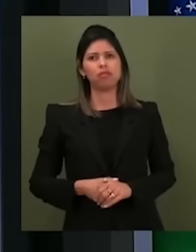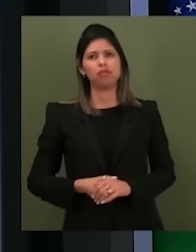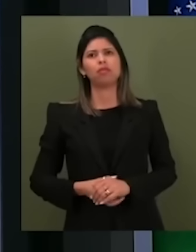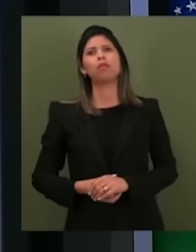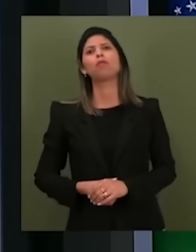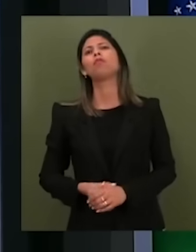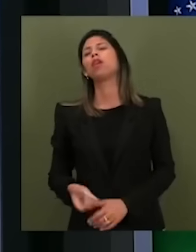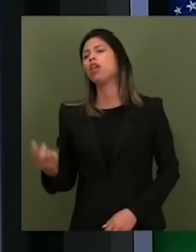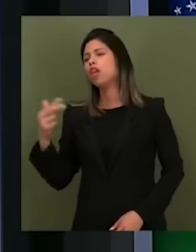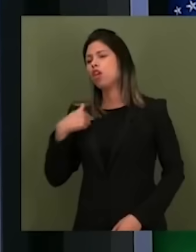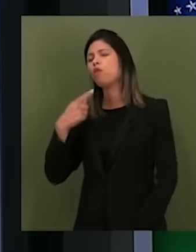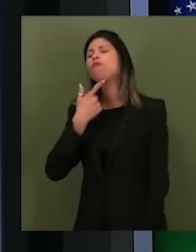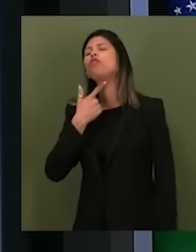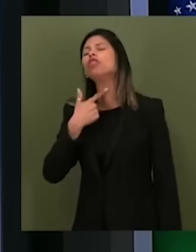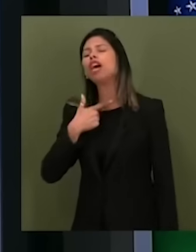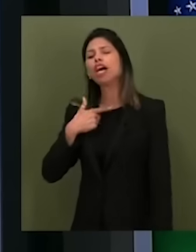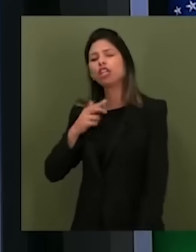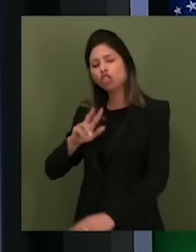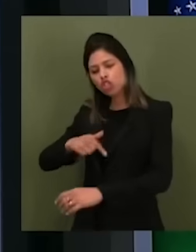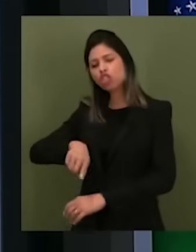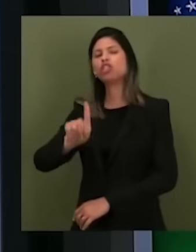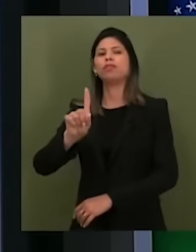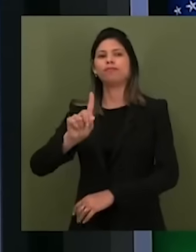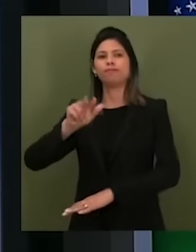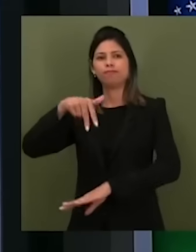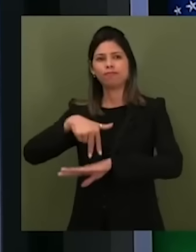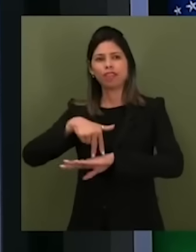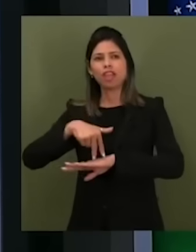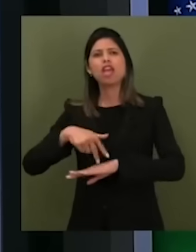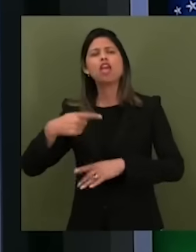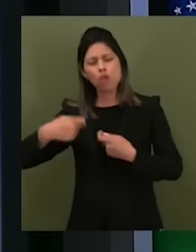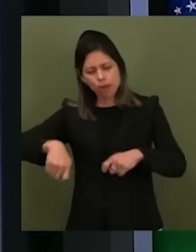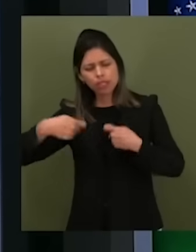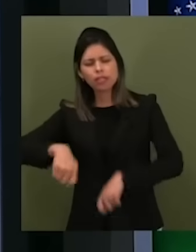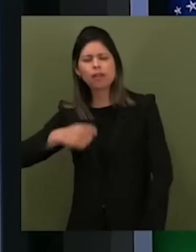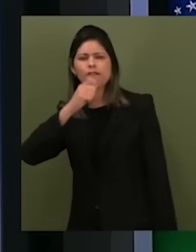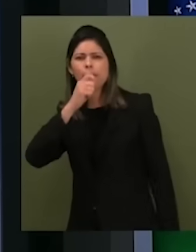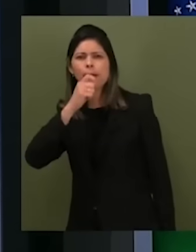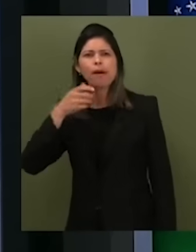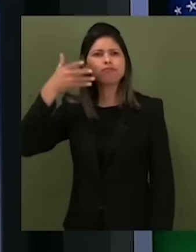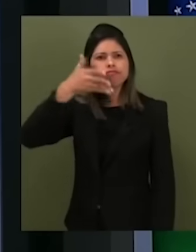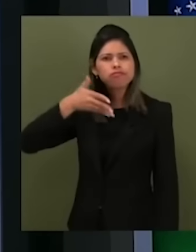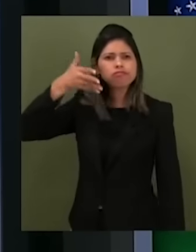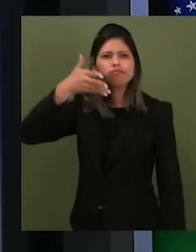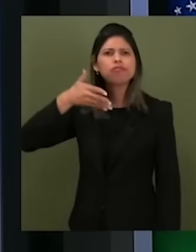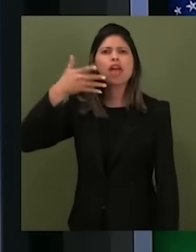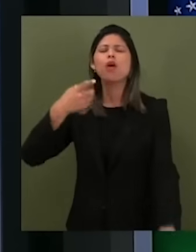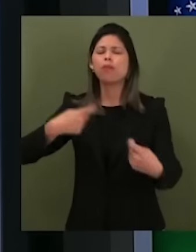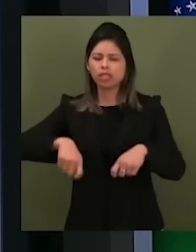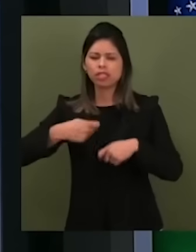Eu queria ter estado lá. Eu precisava discursar. Eu precisava